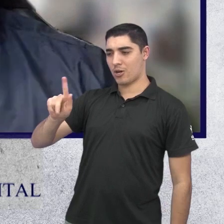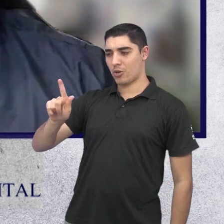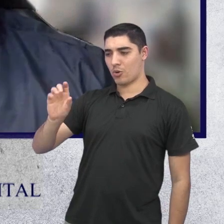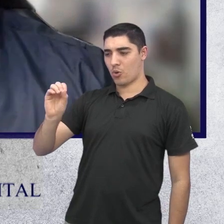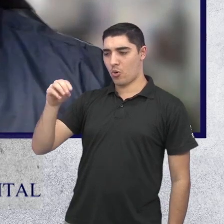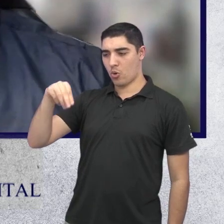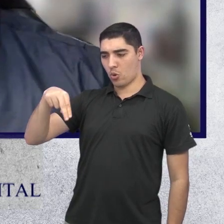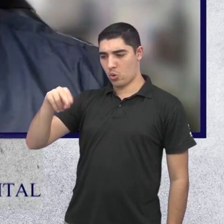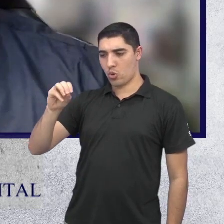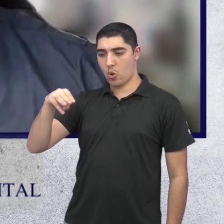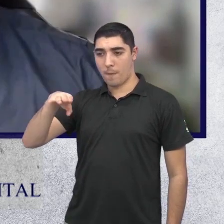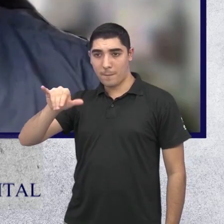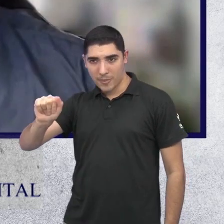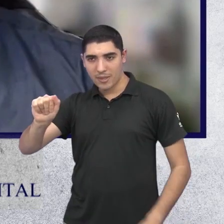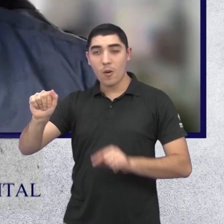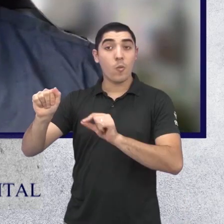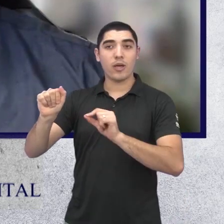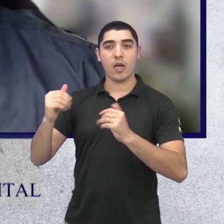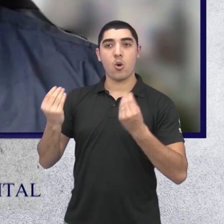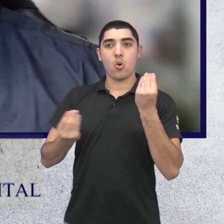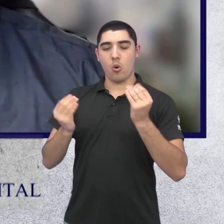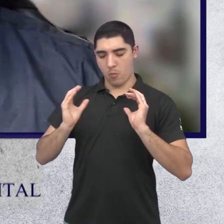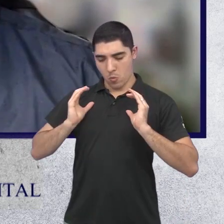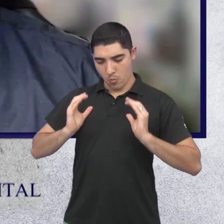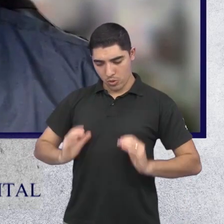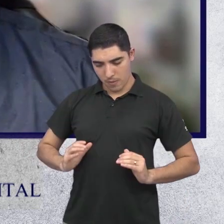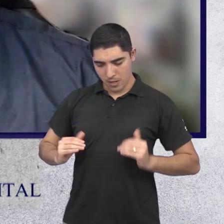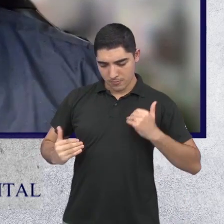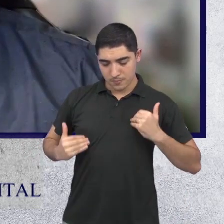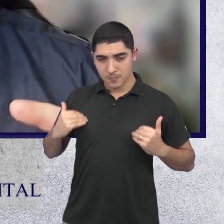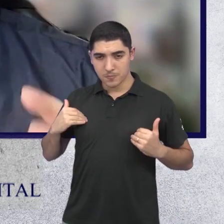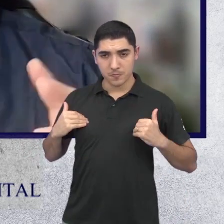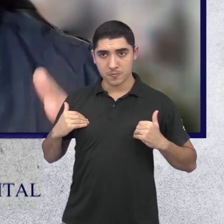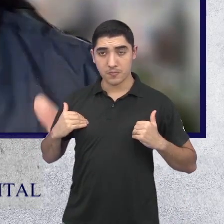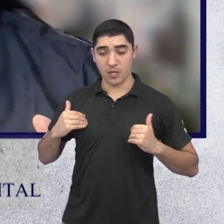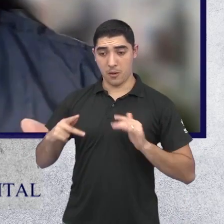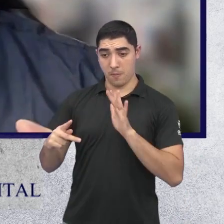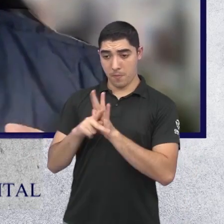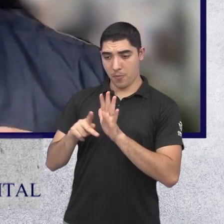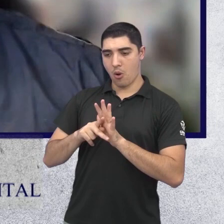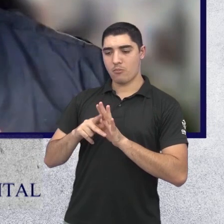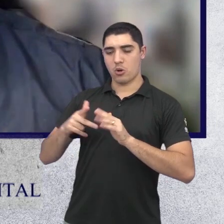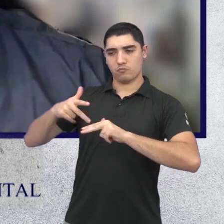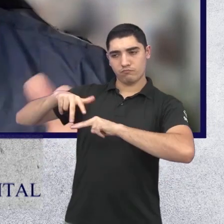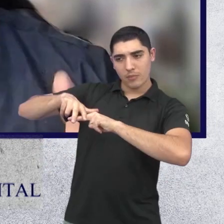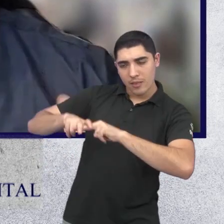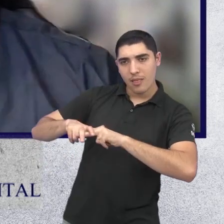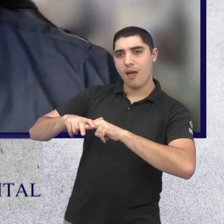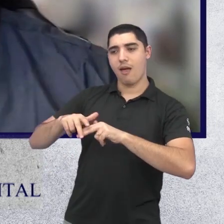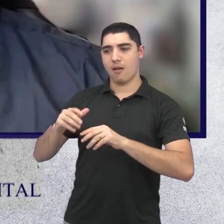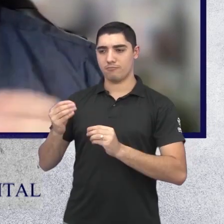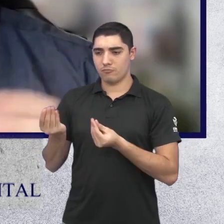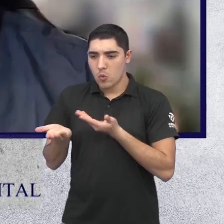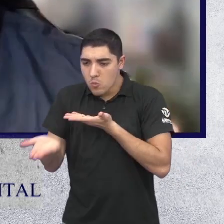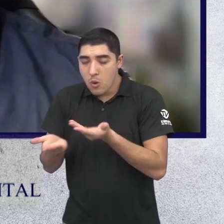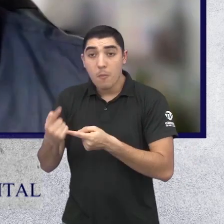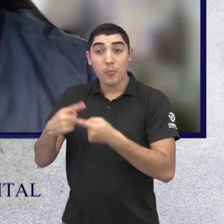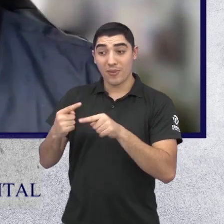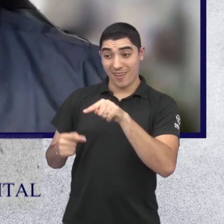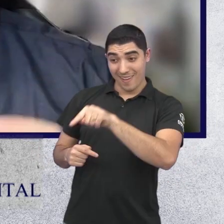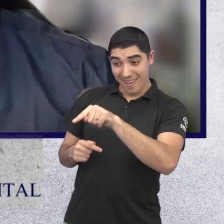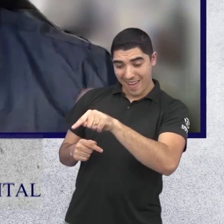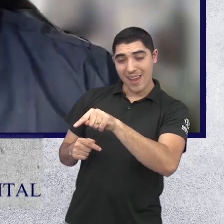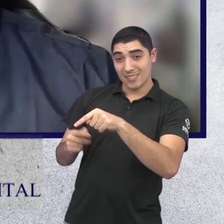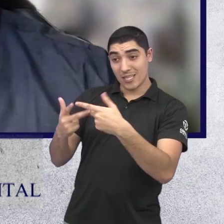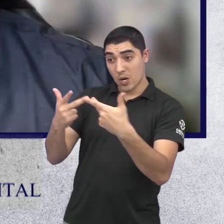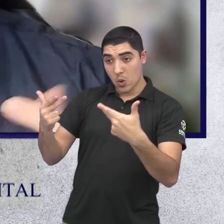questões laborais, mas a ergonomia aqui, então, muito tratada nessa relação, né, da pessoa com